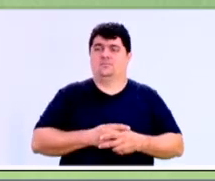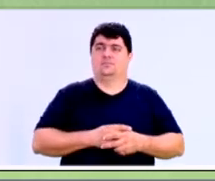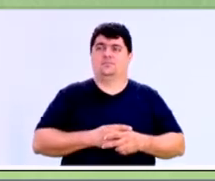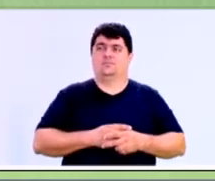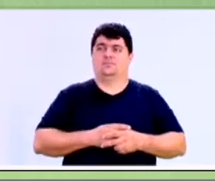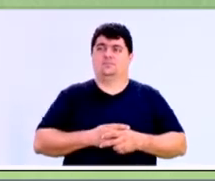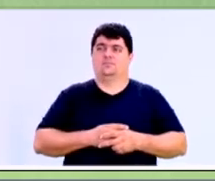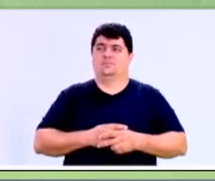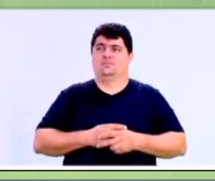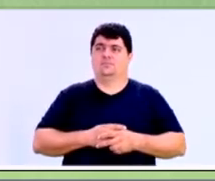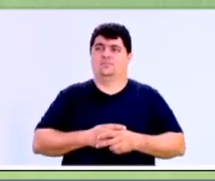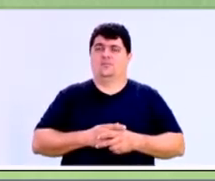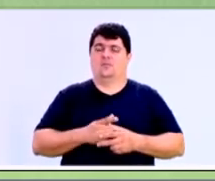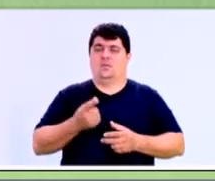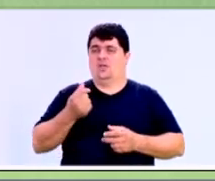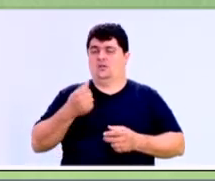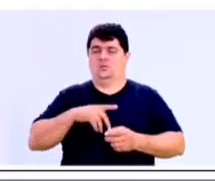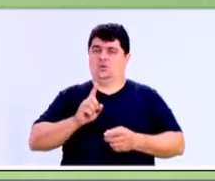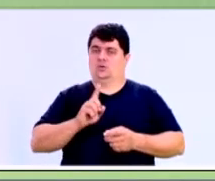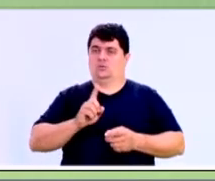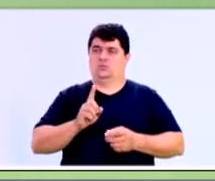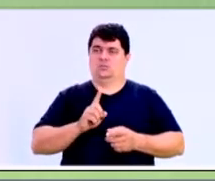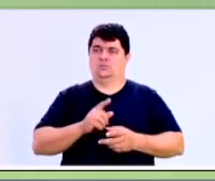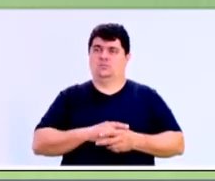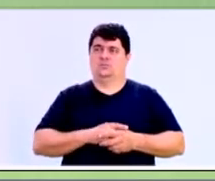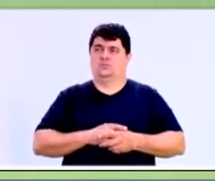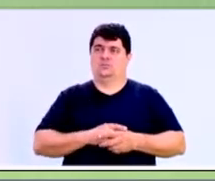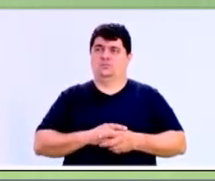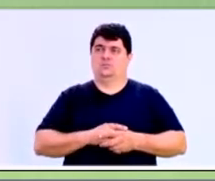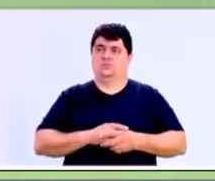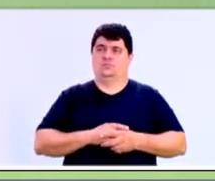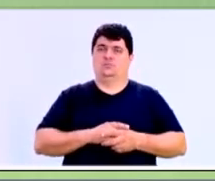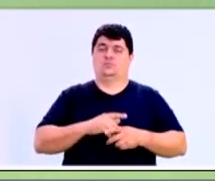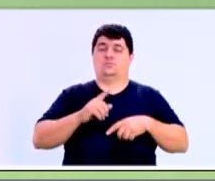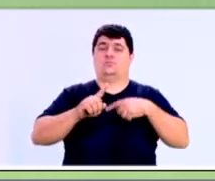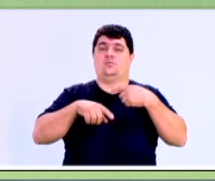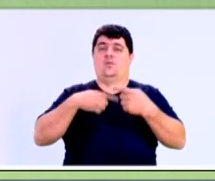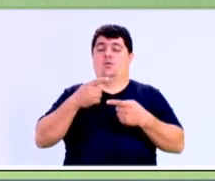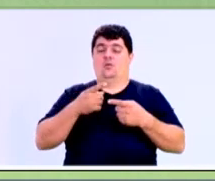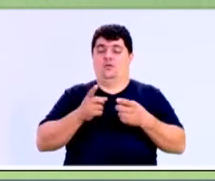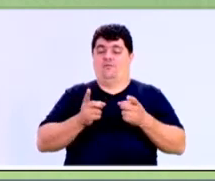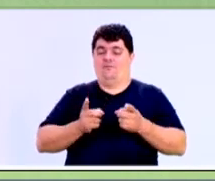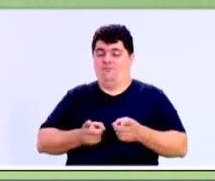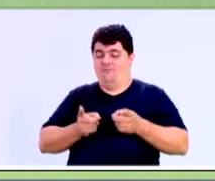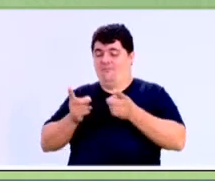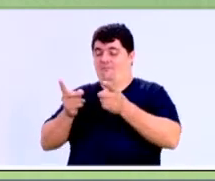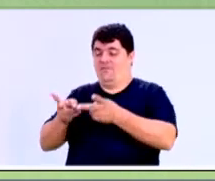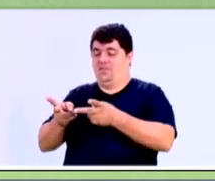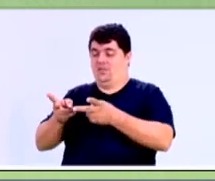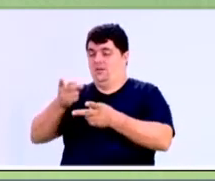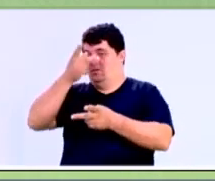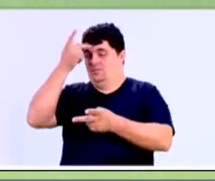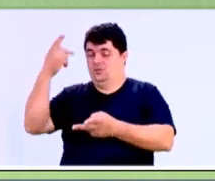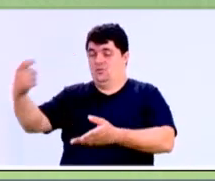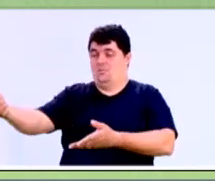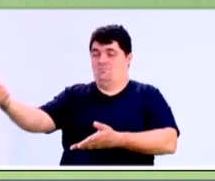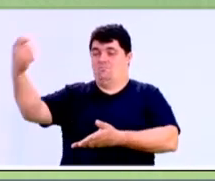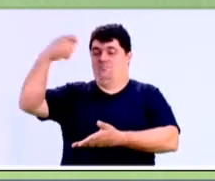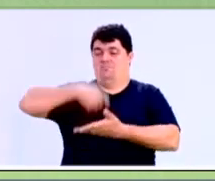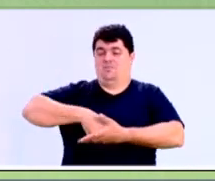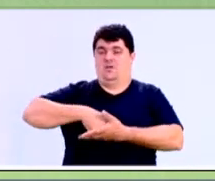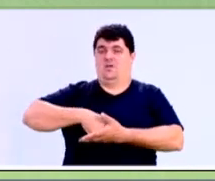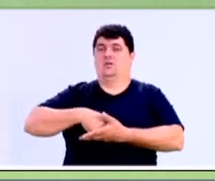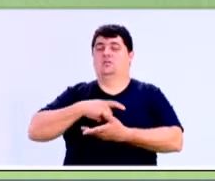vender. Estou falando de recebimento. E entre vender e receber,